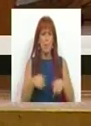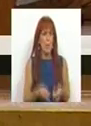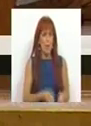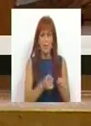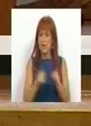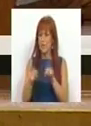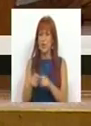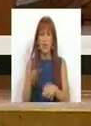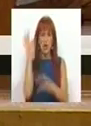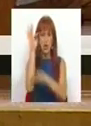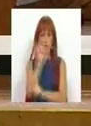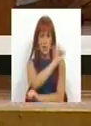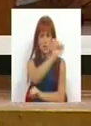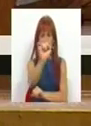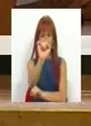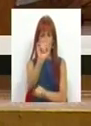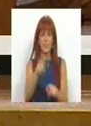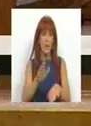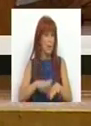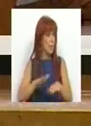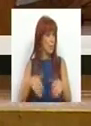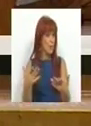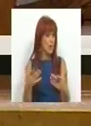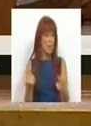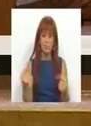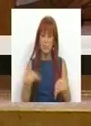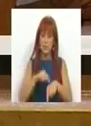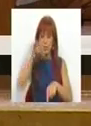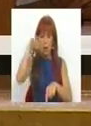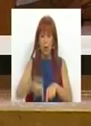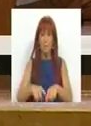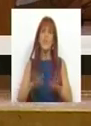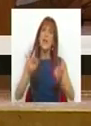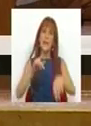próprios nas juntas de freguesia. É por isso, chegada a hora,